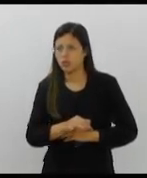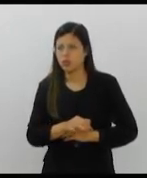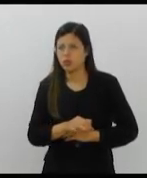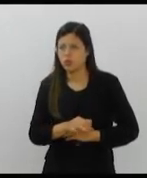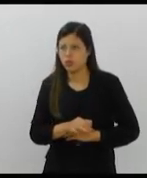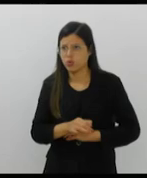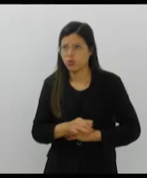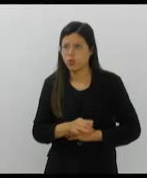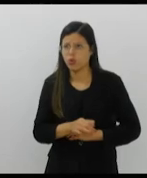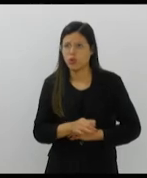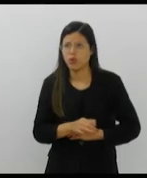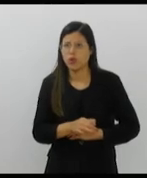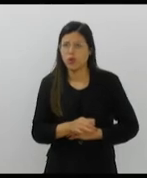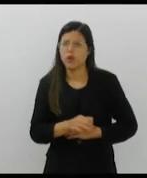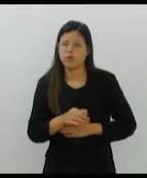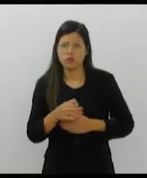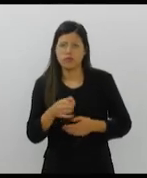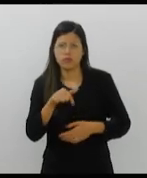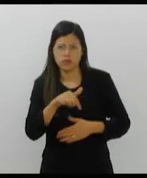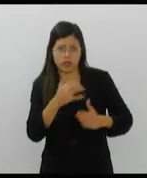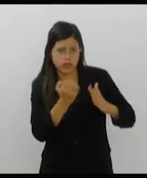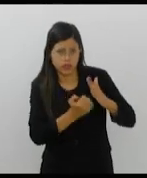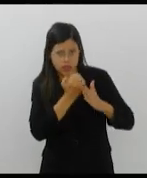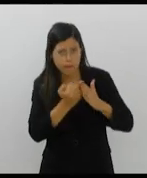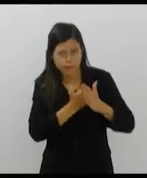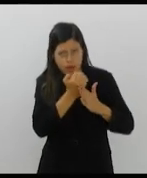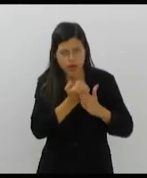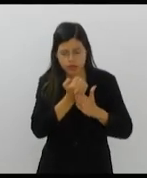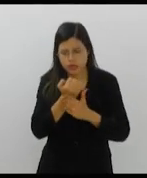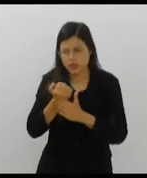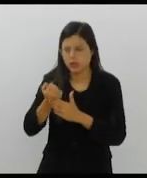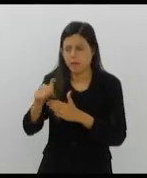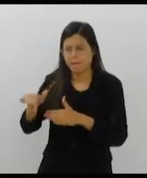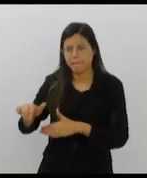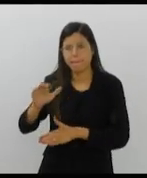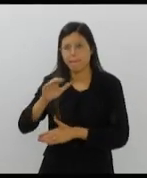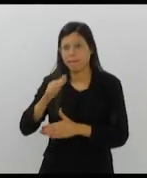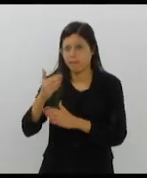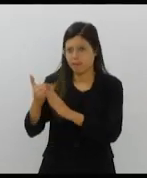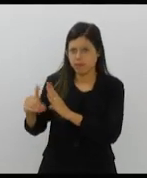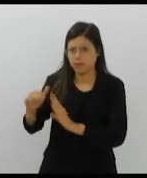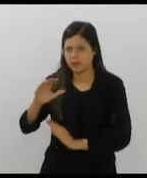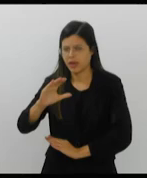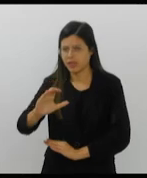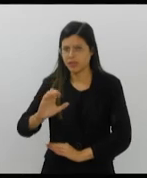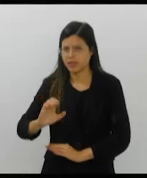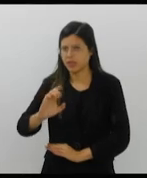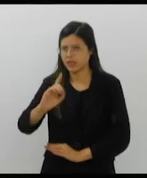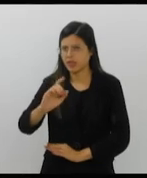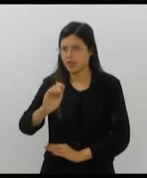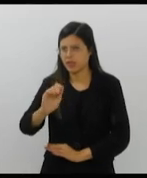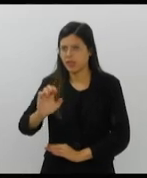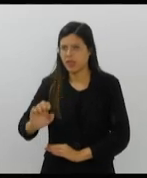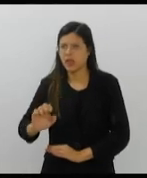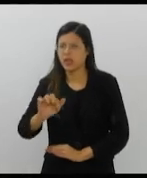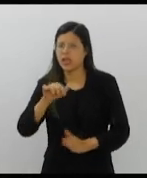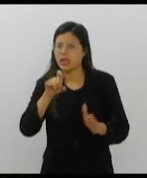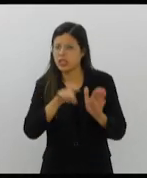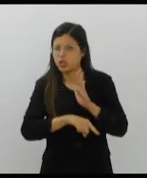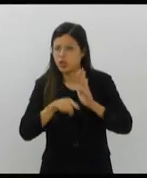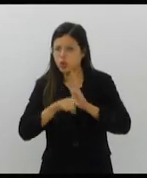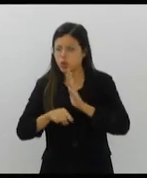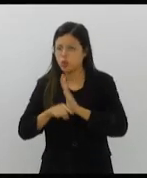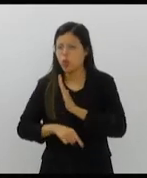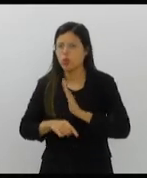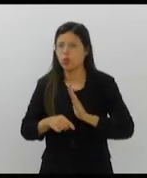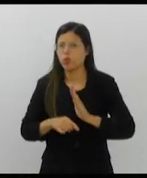essas concessionárias para a SEDAI. Esse desconto ele é justificado por conta